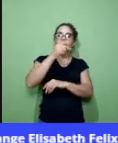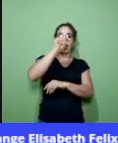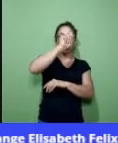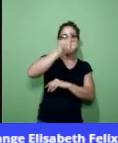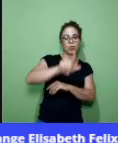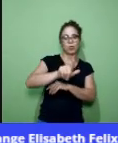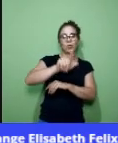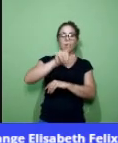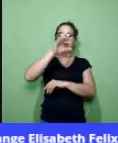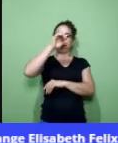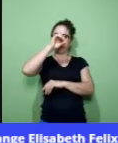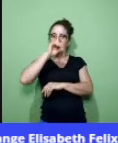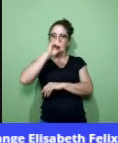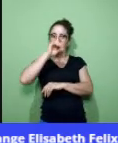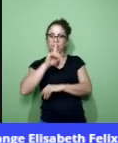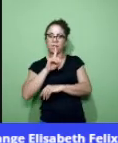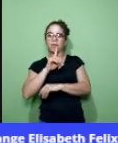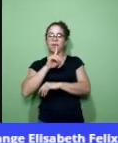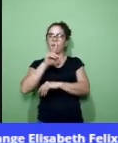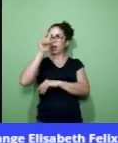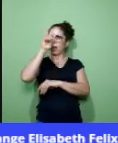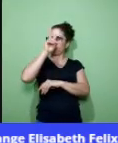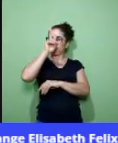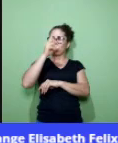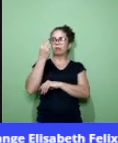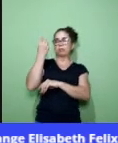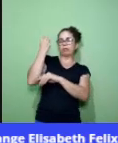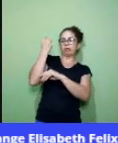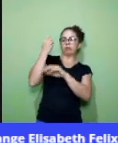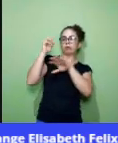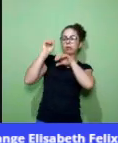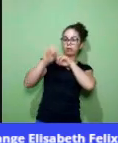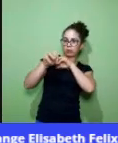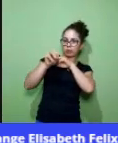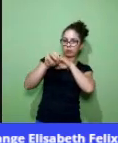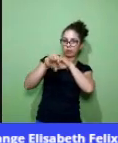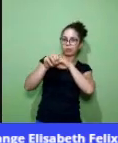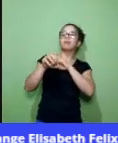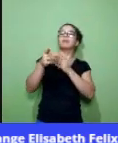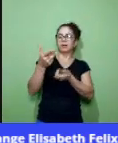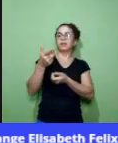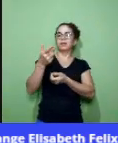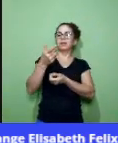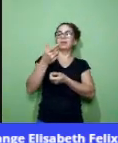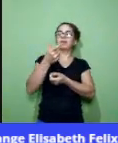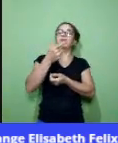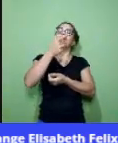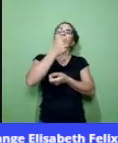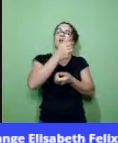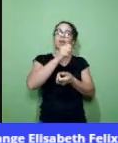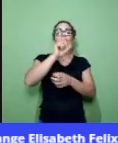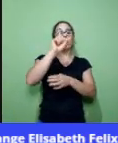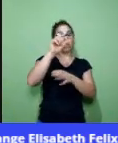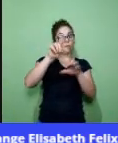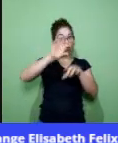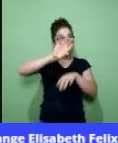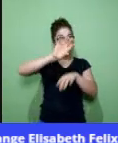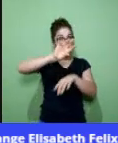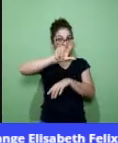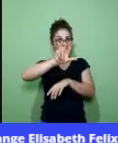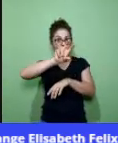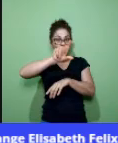mim 3 amarelos. Estou trabalhando a quantidade e estou relembrando as cores. A gente consegue trabalhar